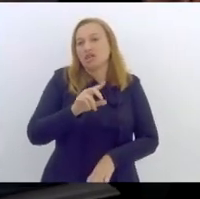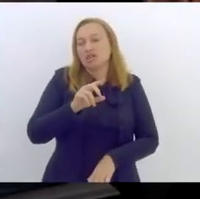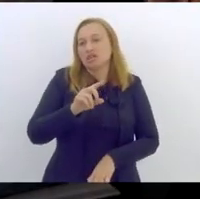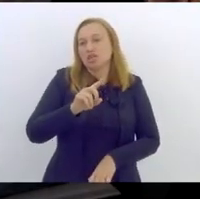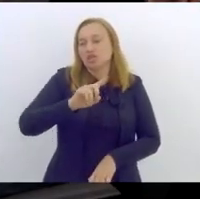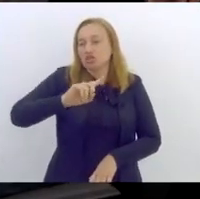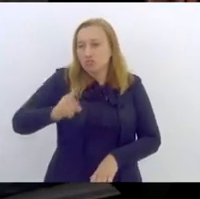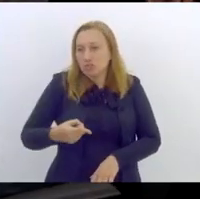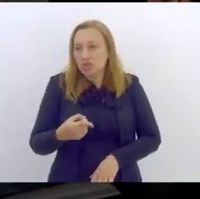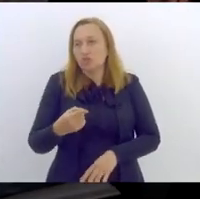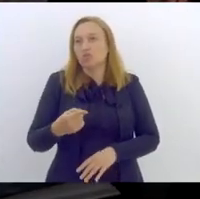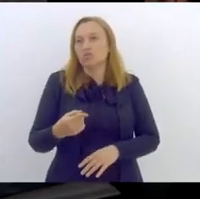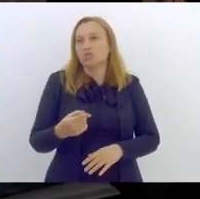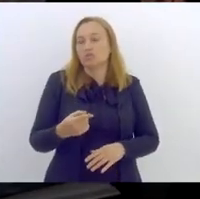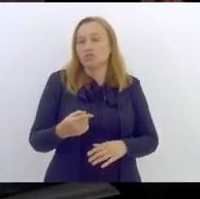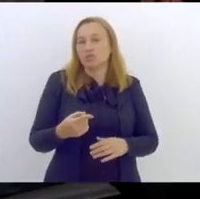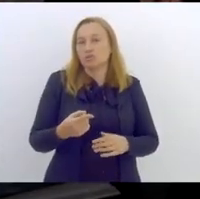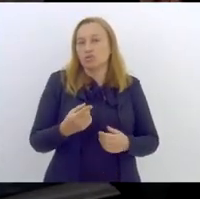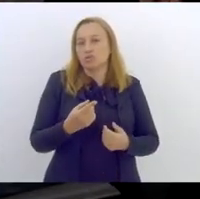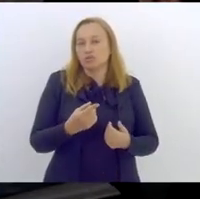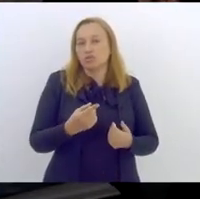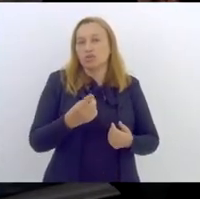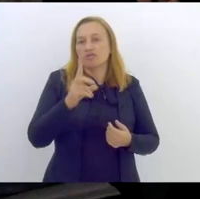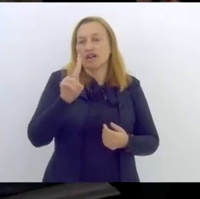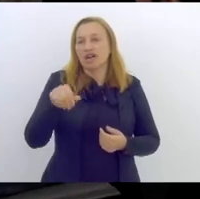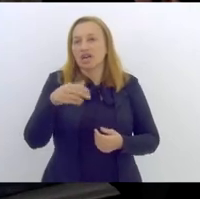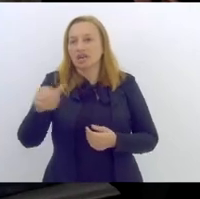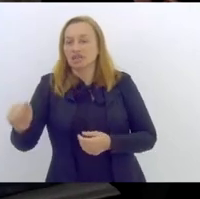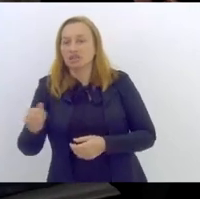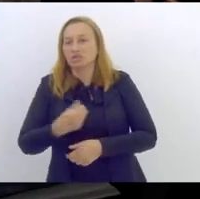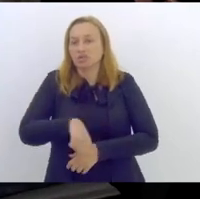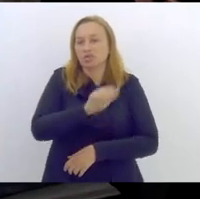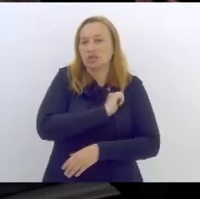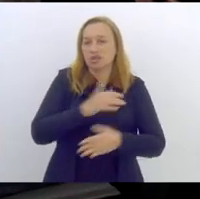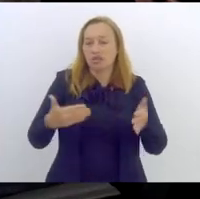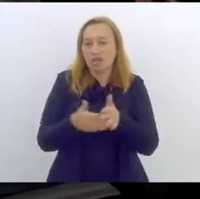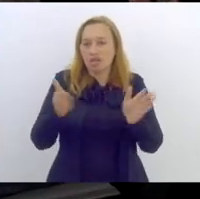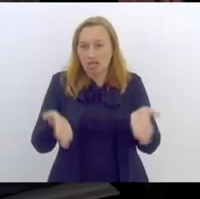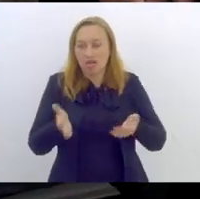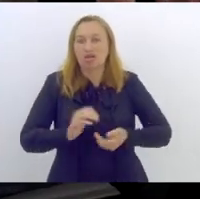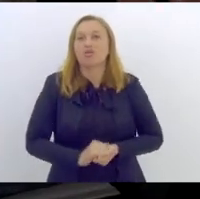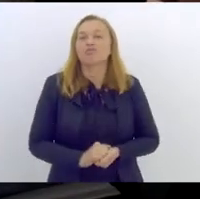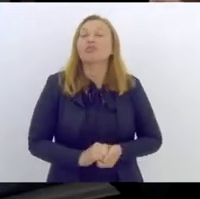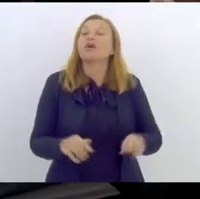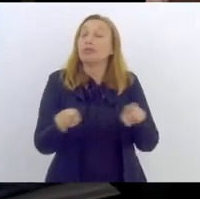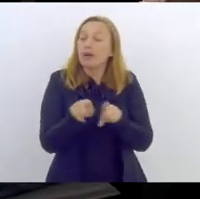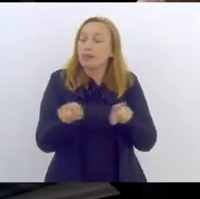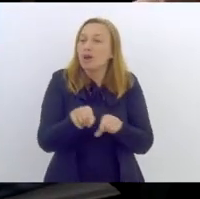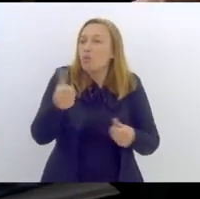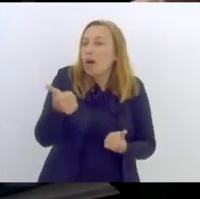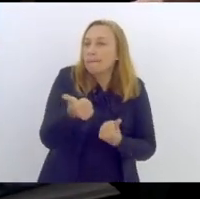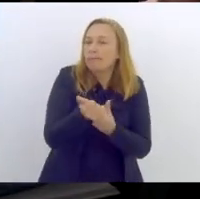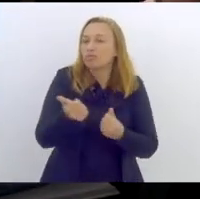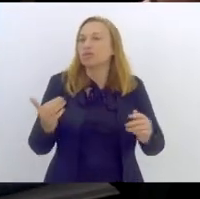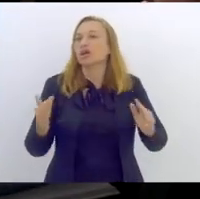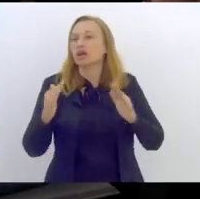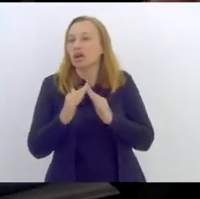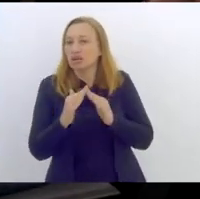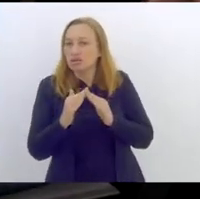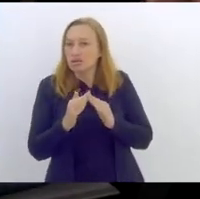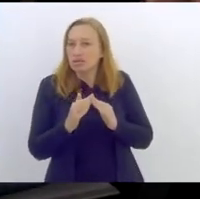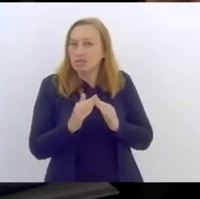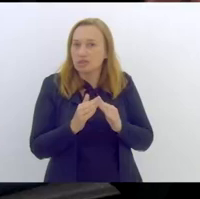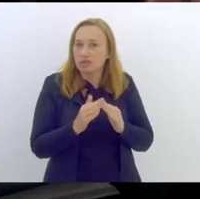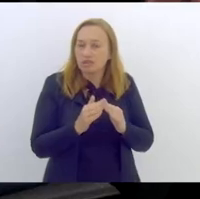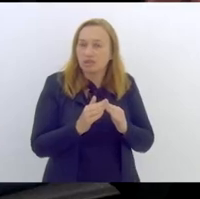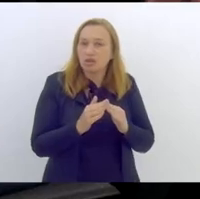dentro do regime de recuperação fiscal de 2017 até aqui e temos também o apoio dessa casa para